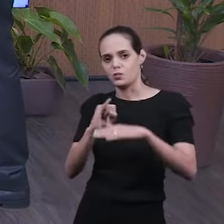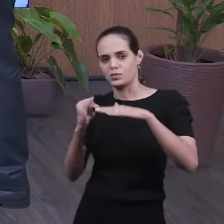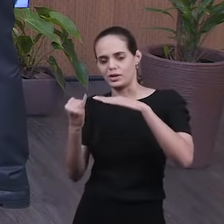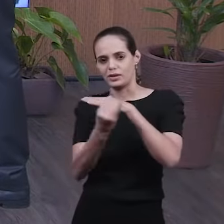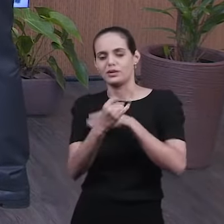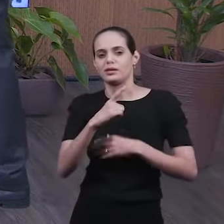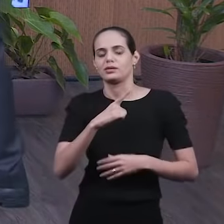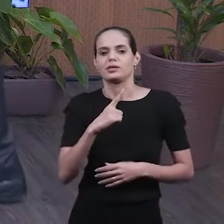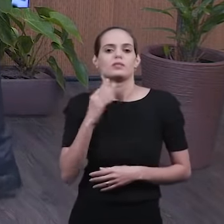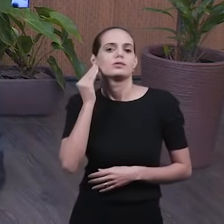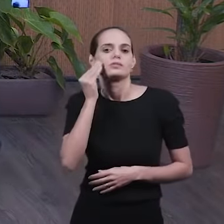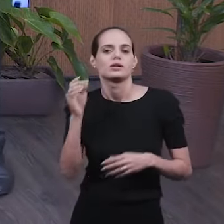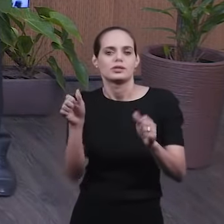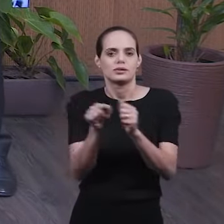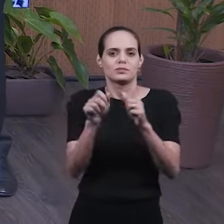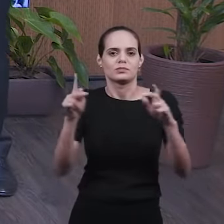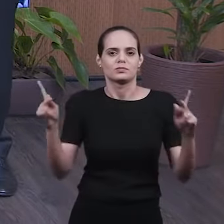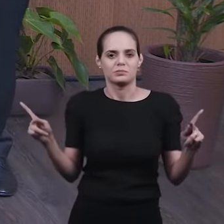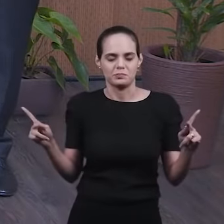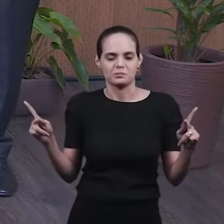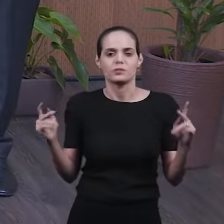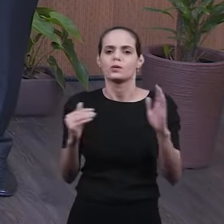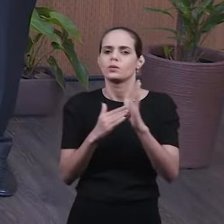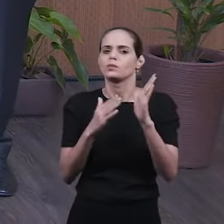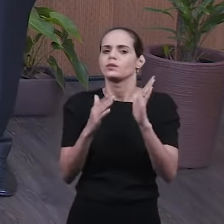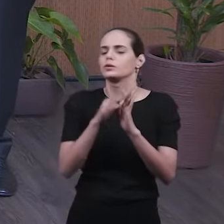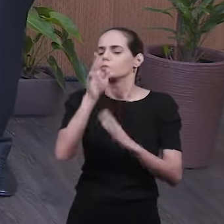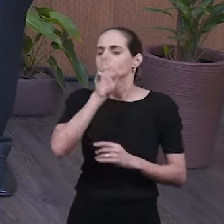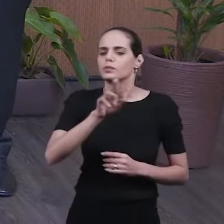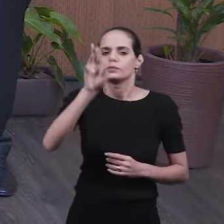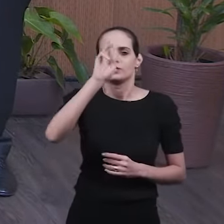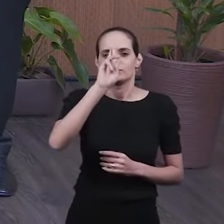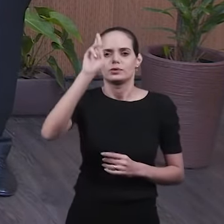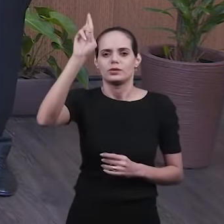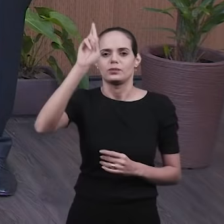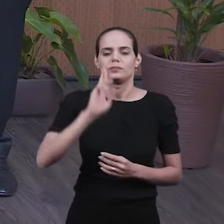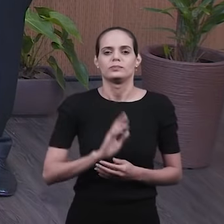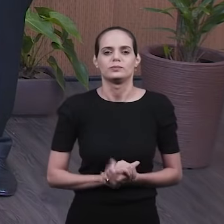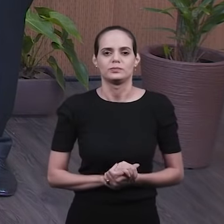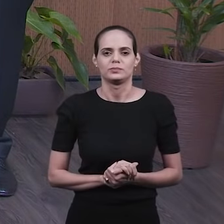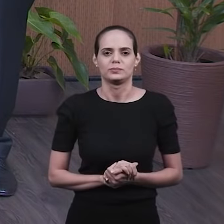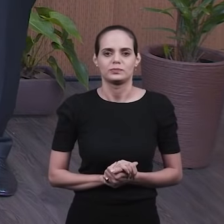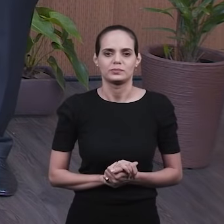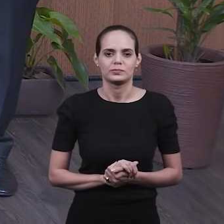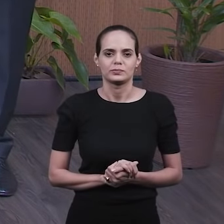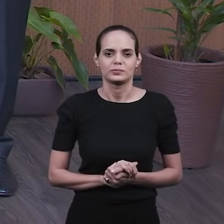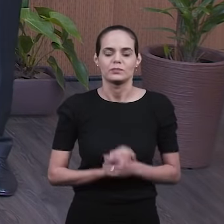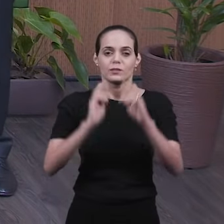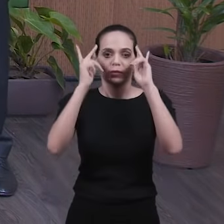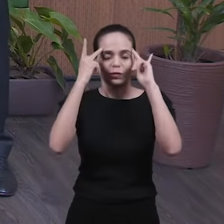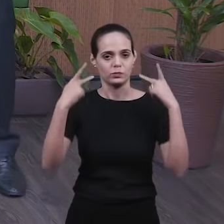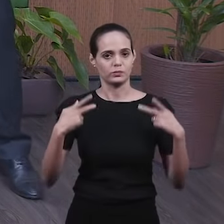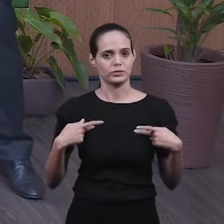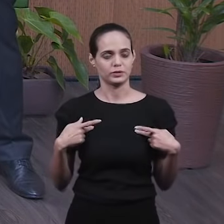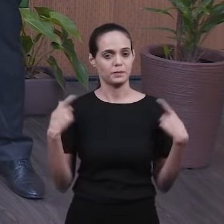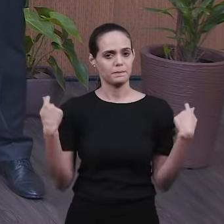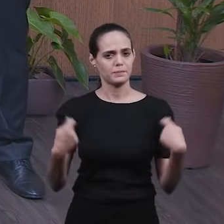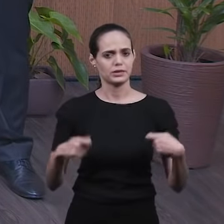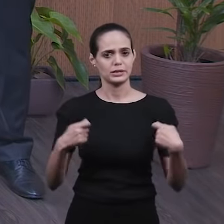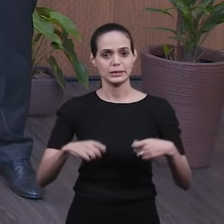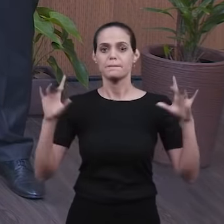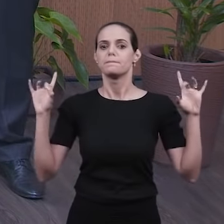Apocalipse. Bendito seja o Senhor. O homem precisa estar